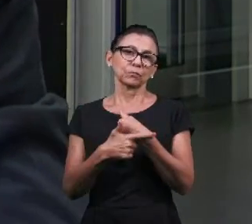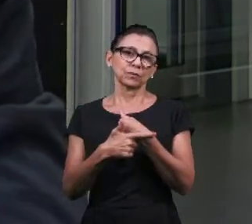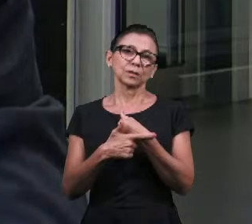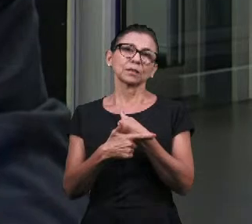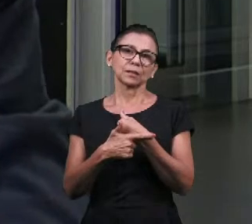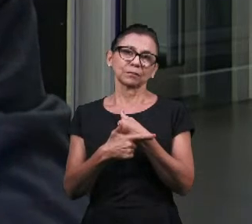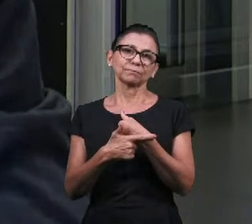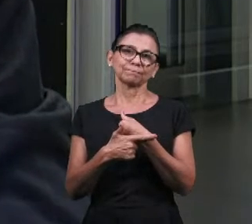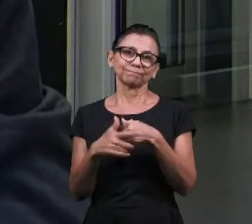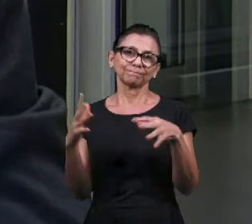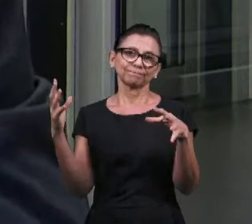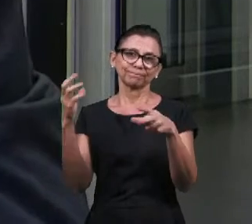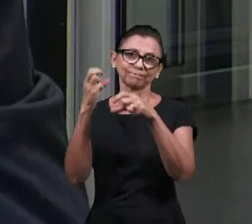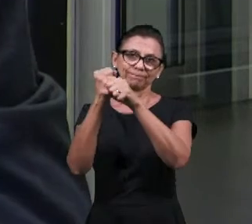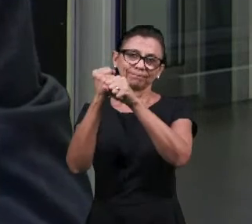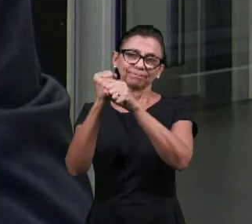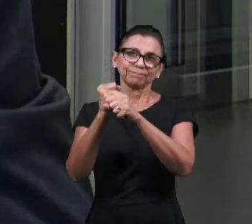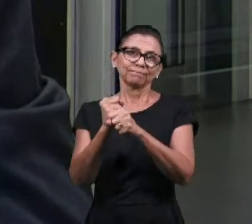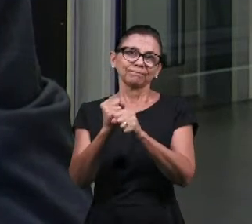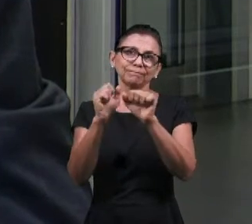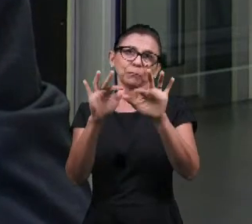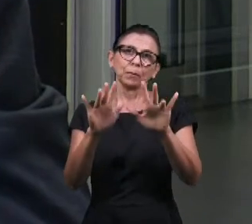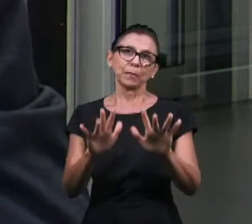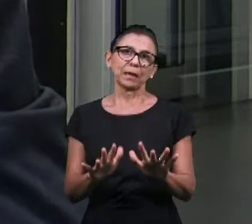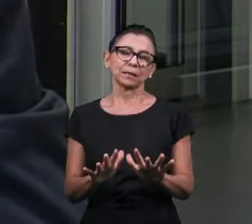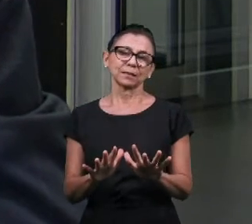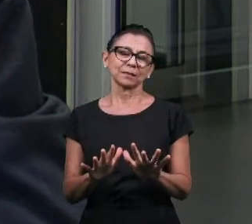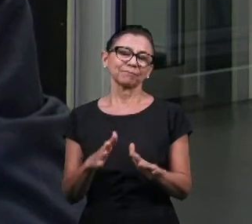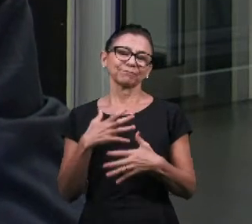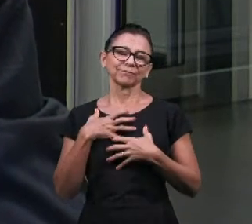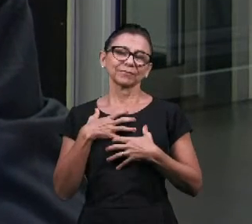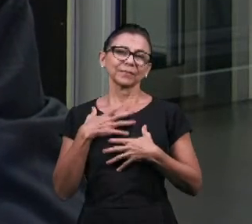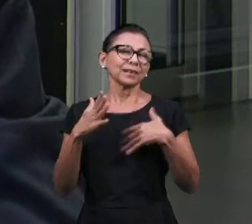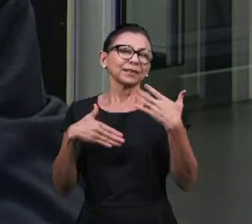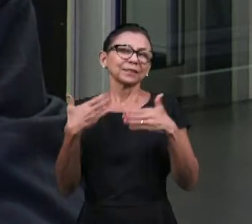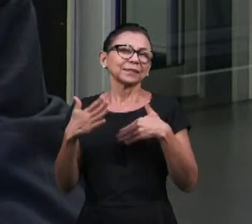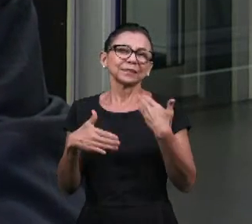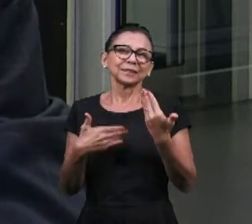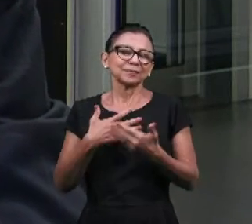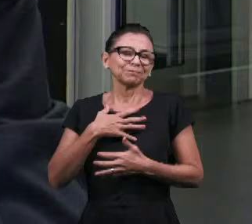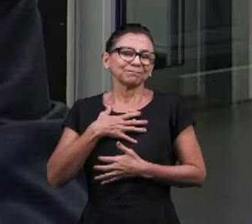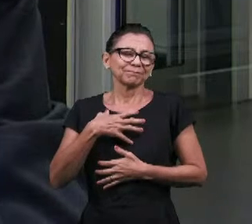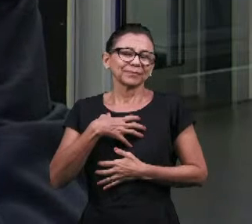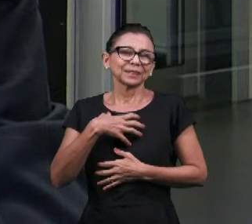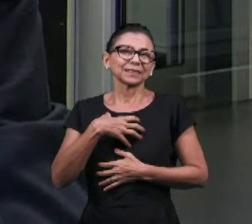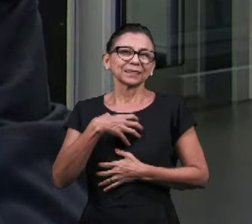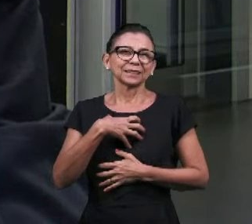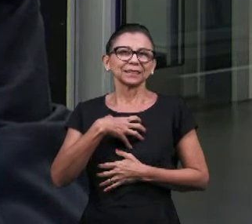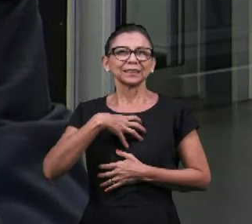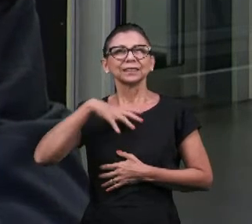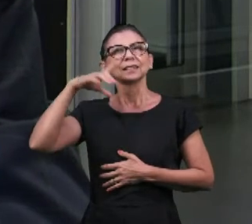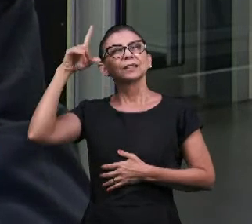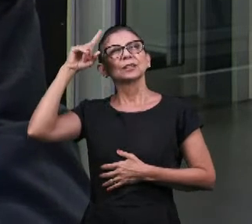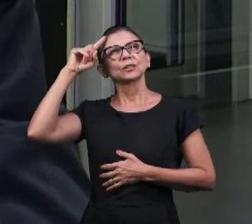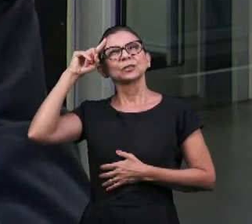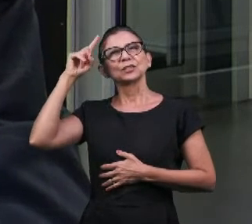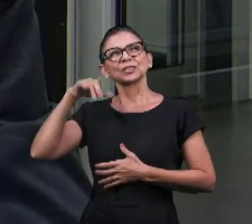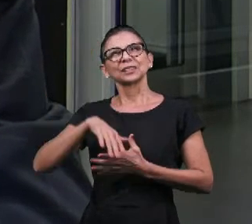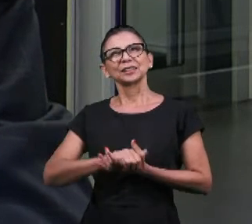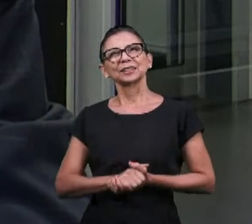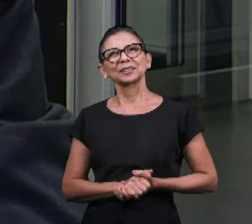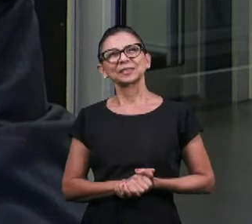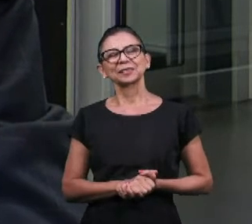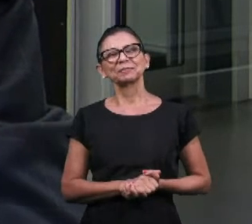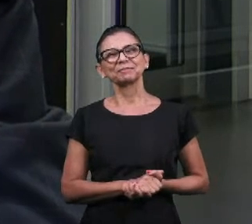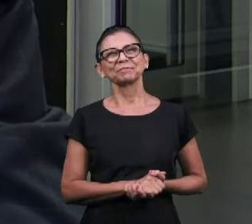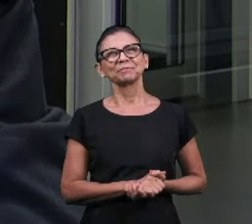é uma bênção, é minha alegria. É minha alegria todos os dias. Eu não falto culto, Jorge.